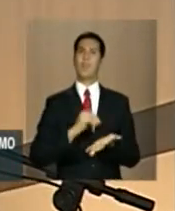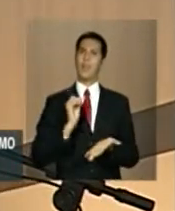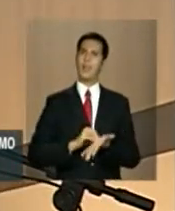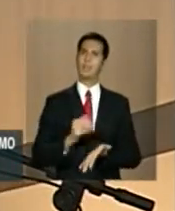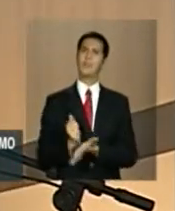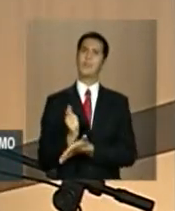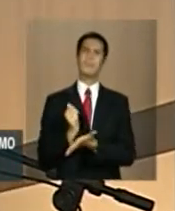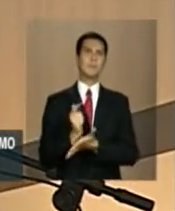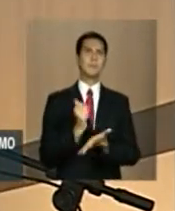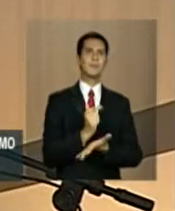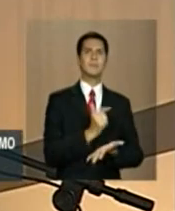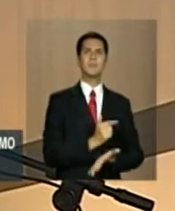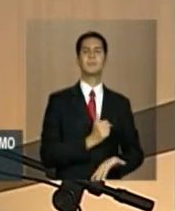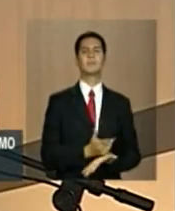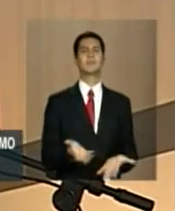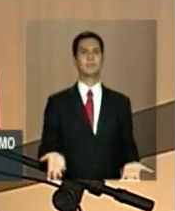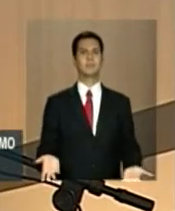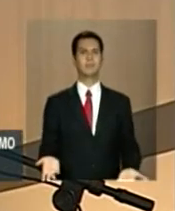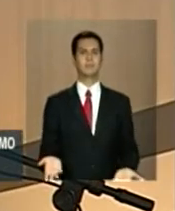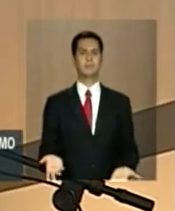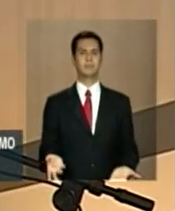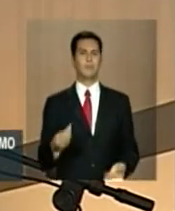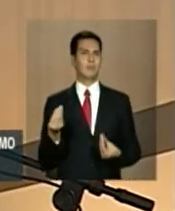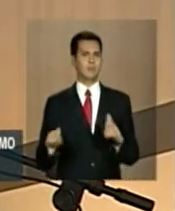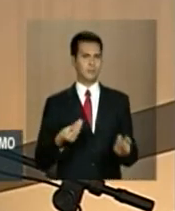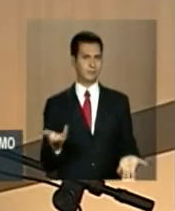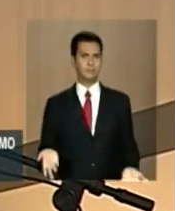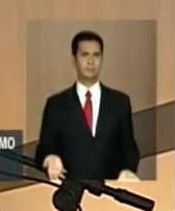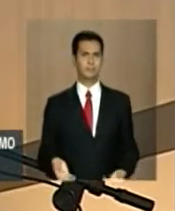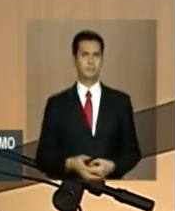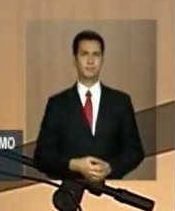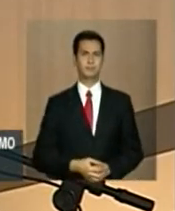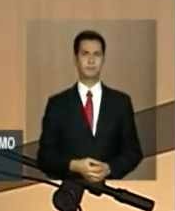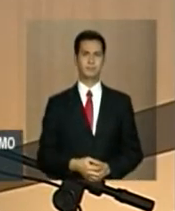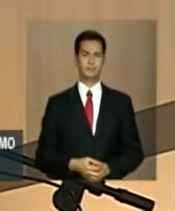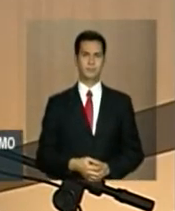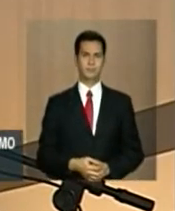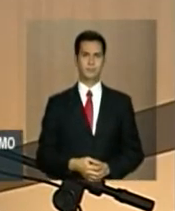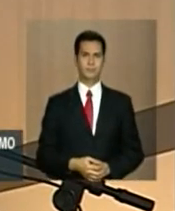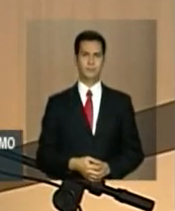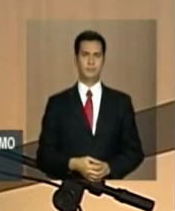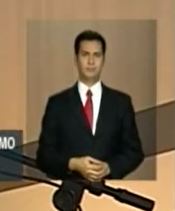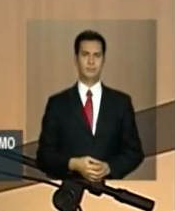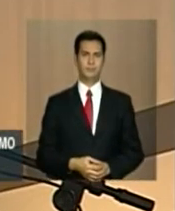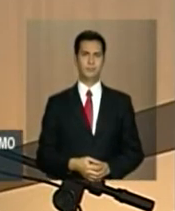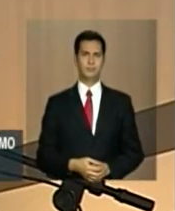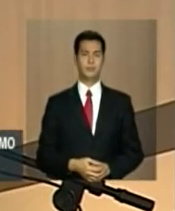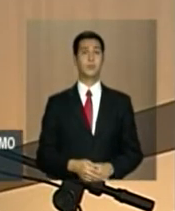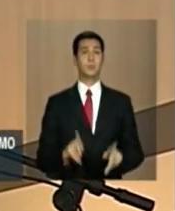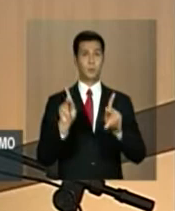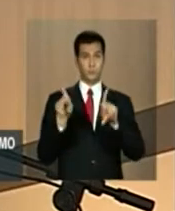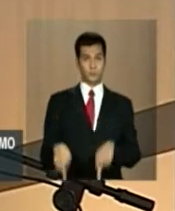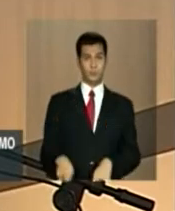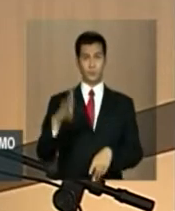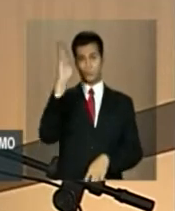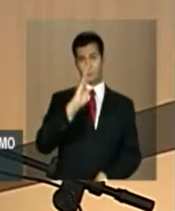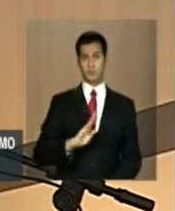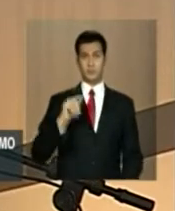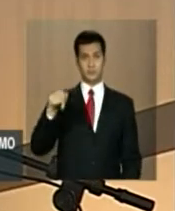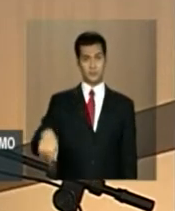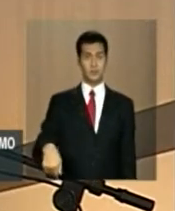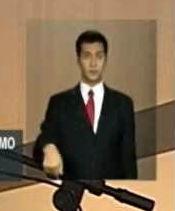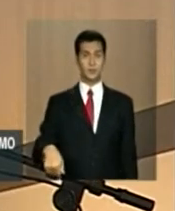saciada. Estranho que tenha acabado o poder de consumo de um povo que